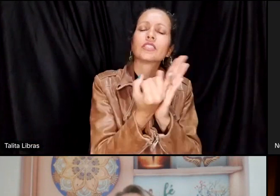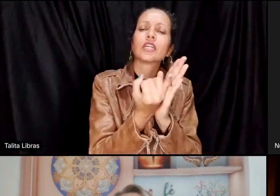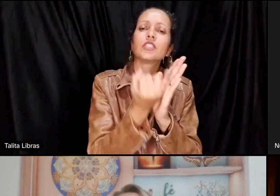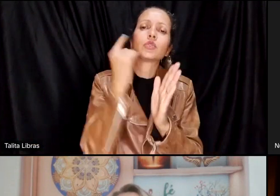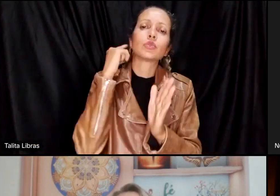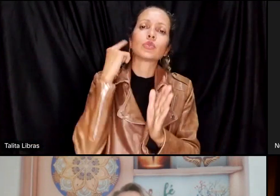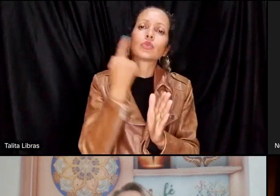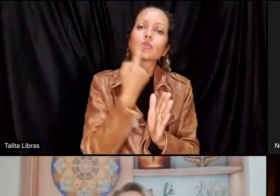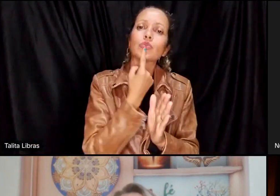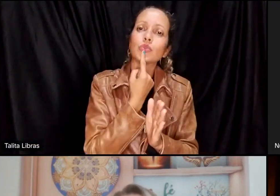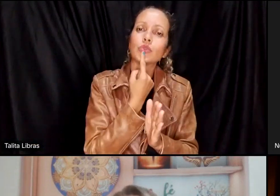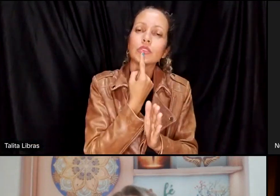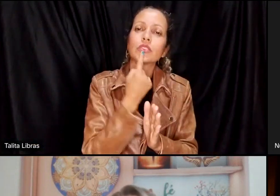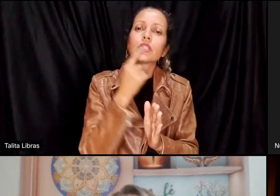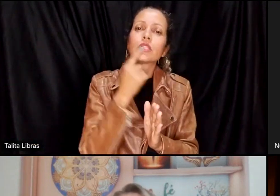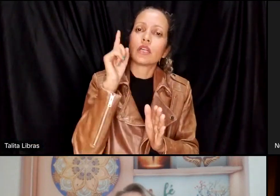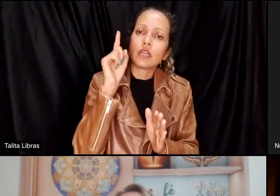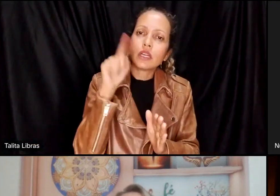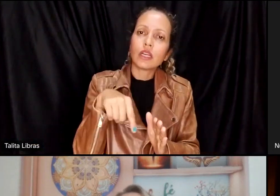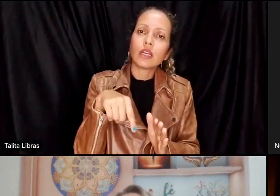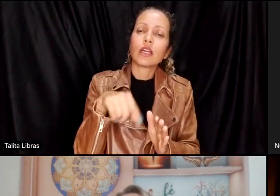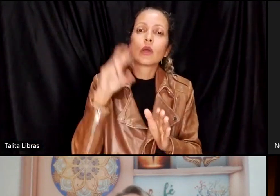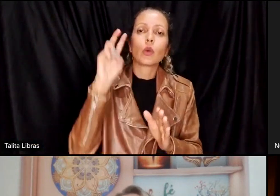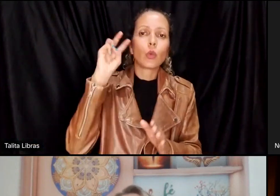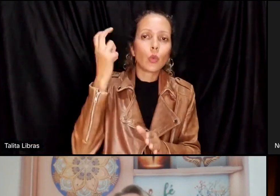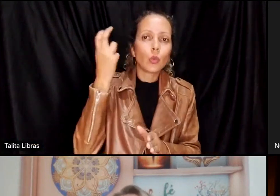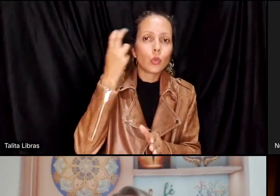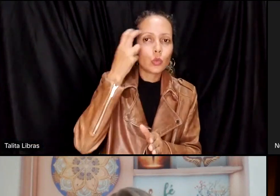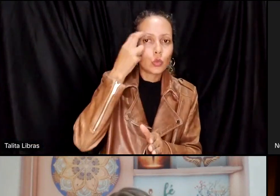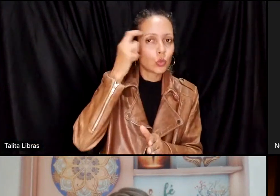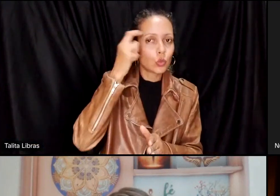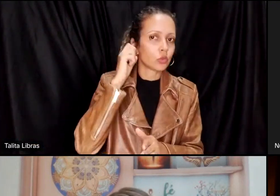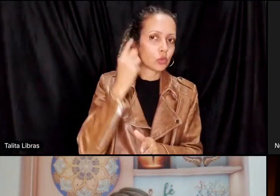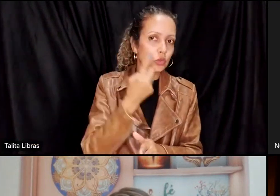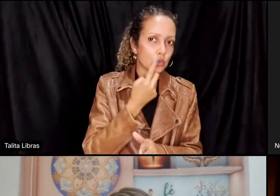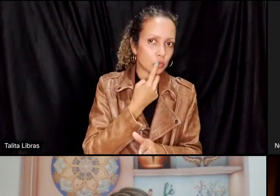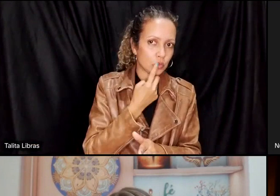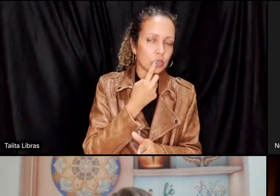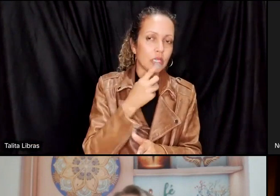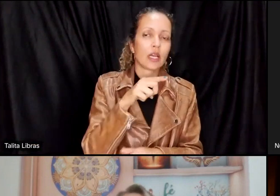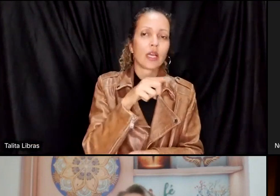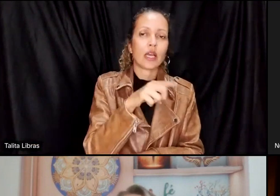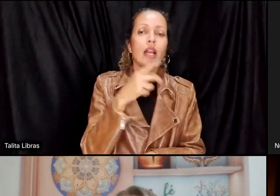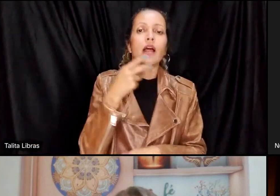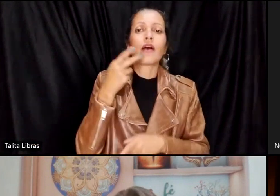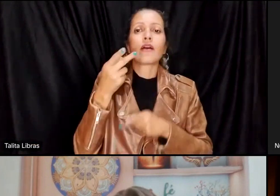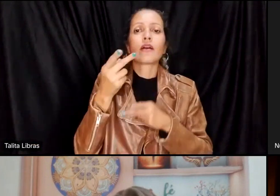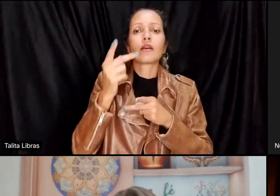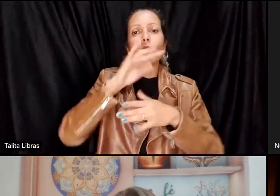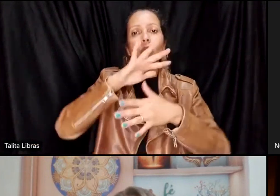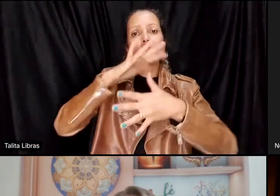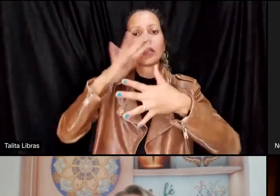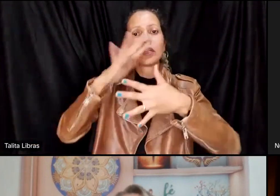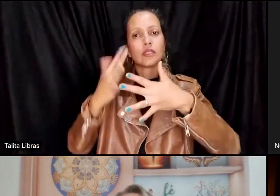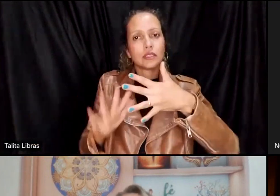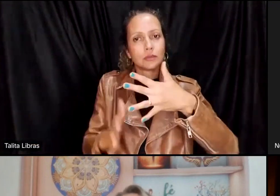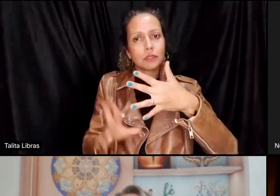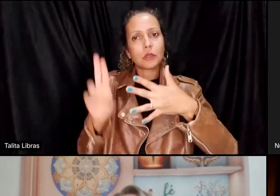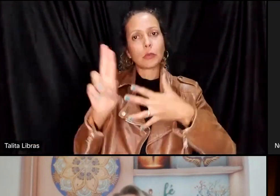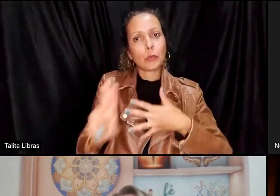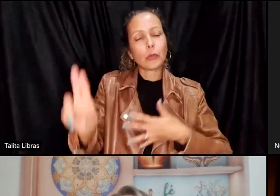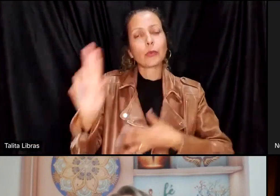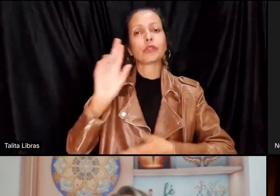ela tem a cultura surda. Ou seja, ela fala em línguas, em língua de sinais. Então,